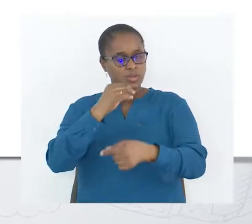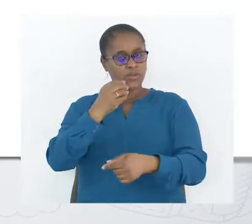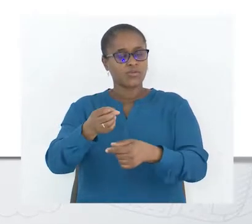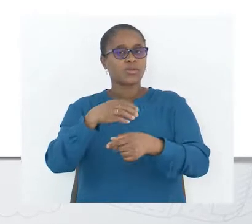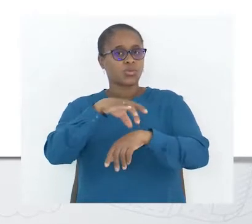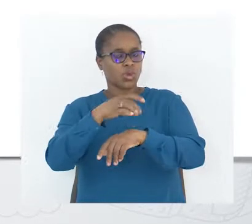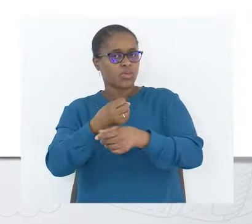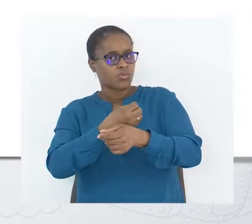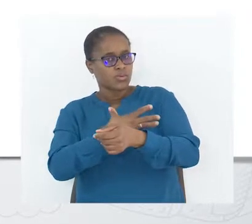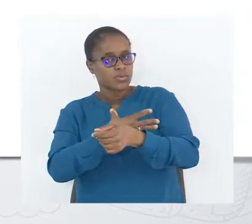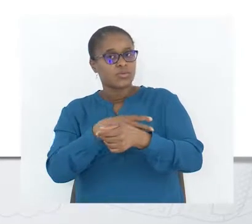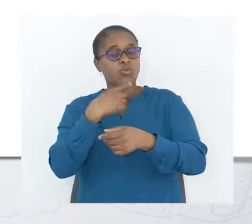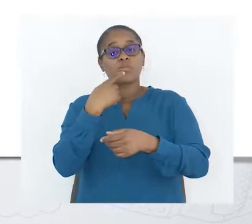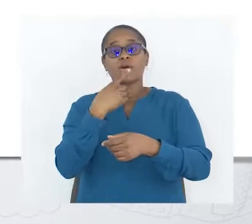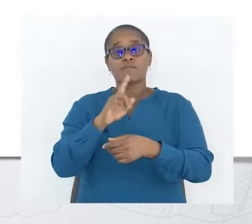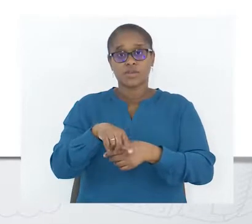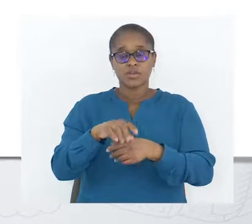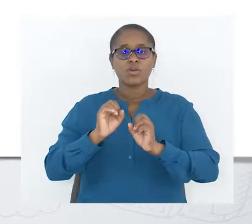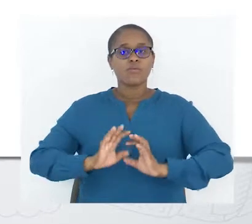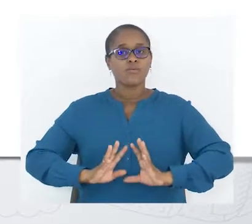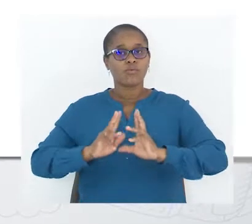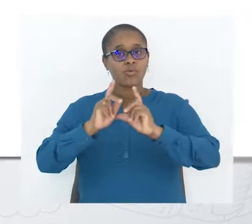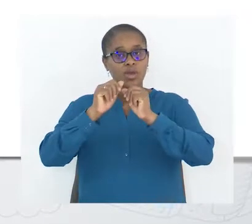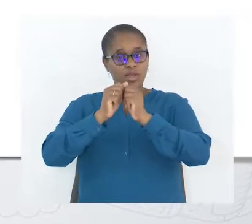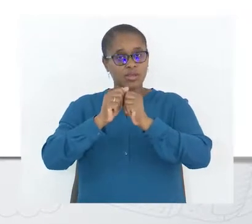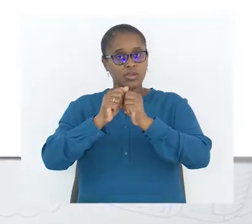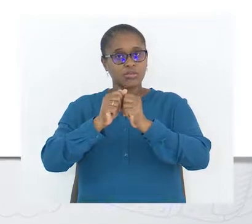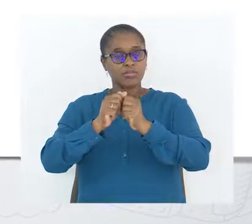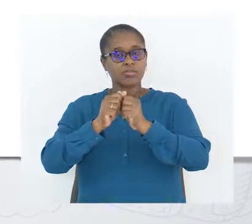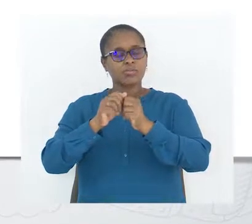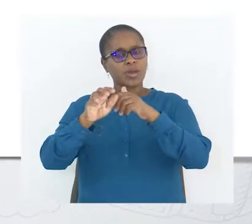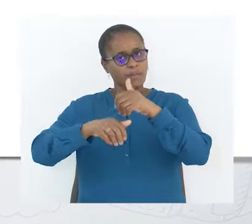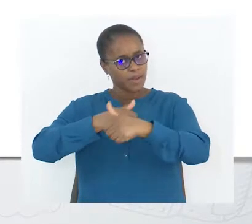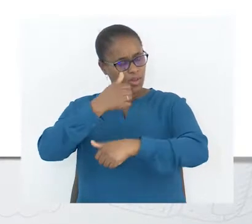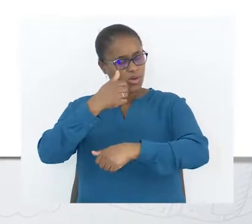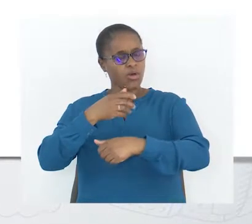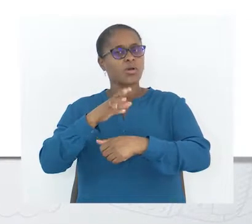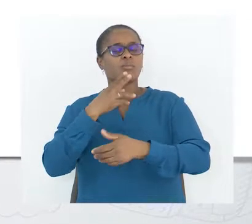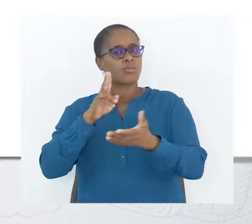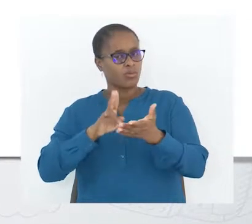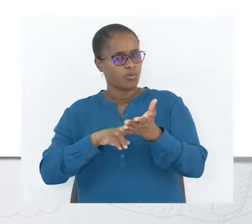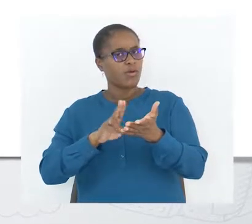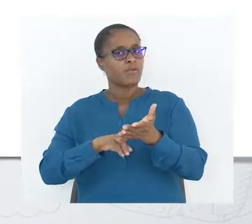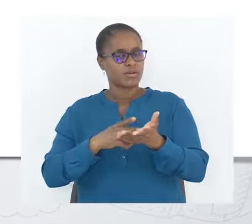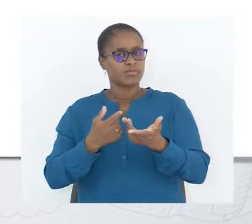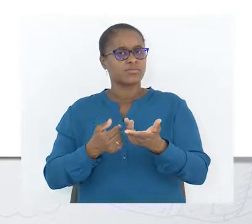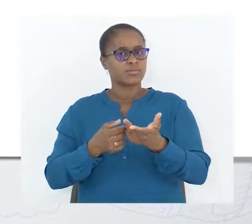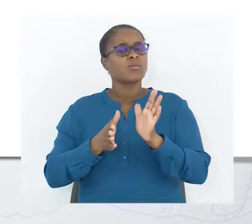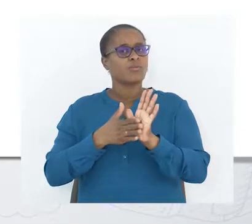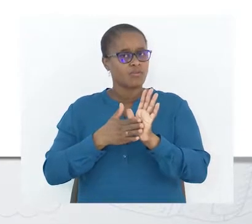infecção uma vez, evoluindo para a cura provavelmente. Essa imunidade